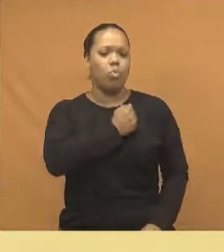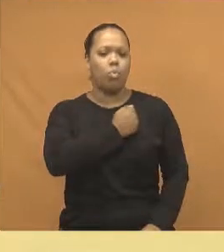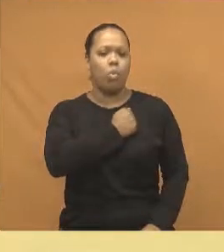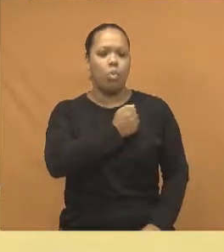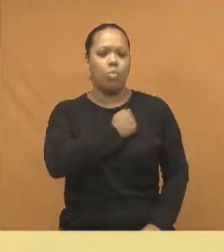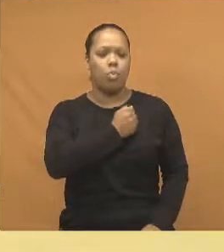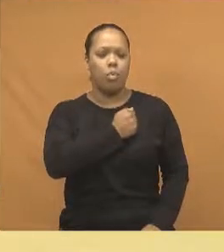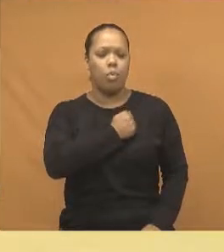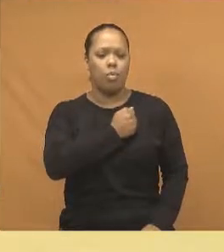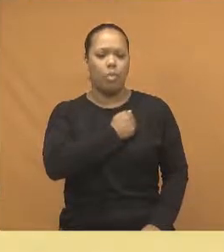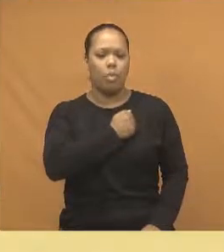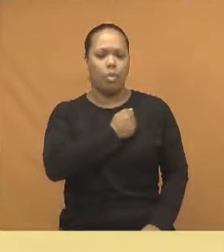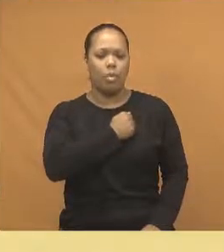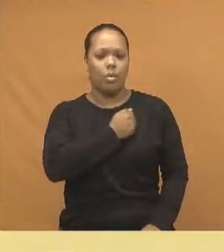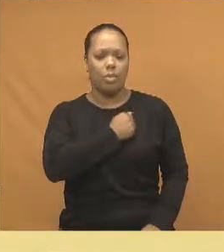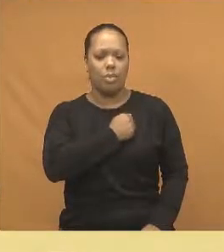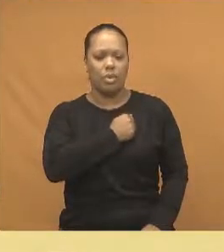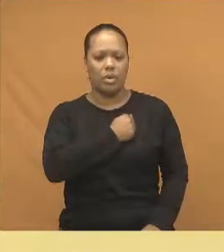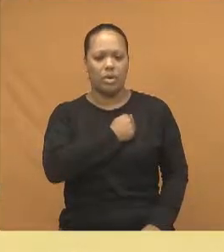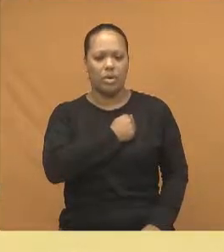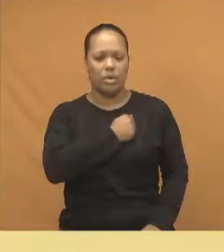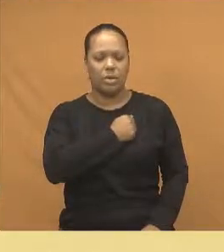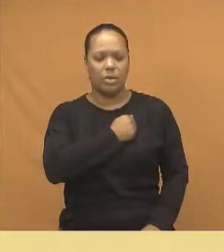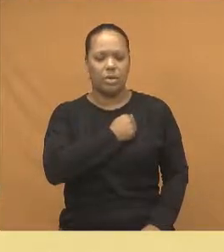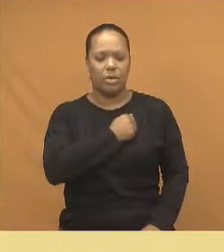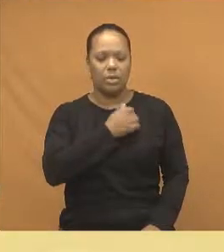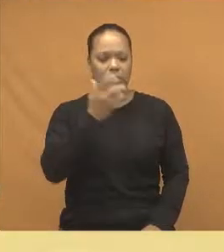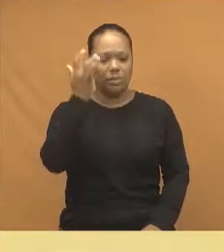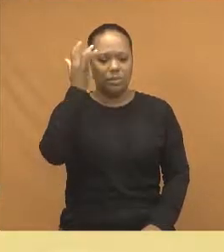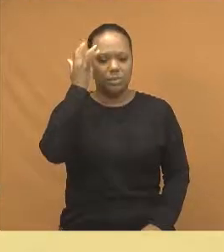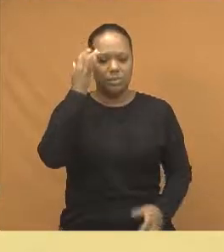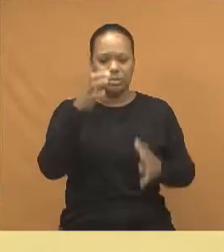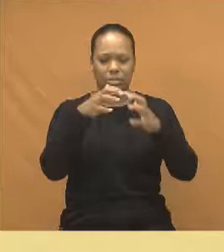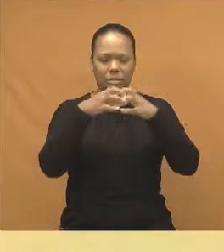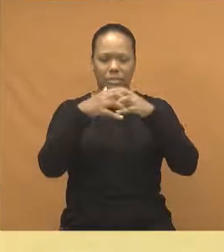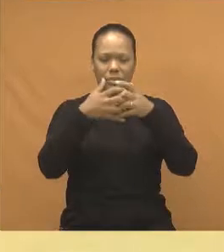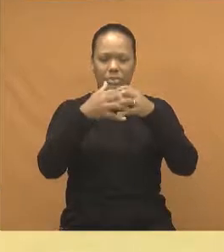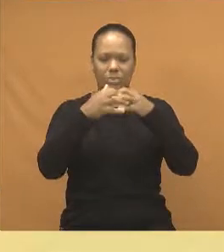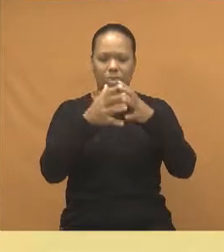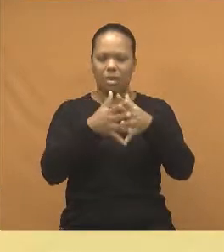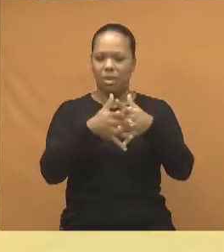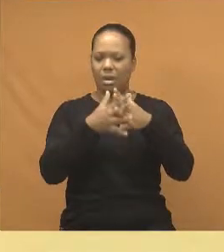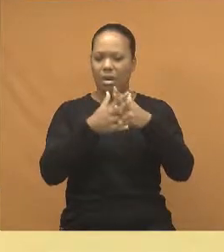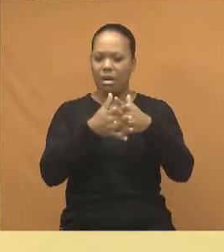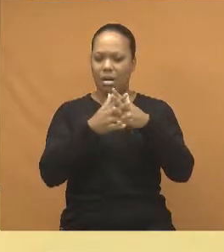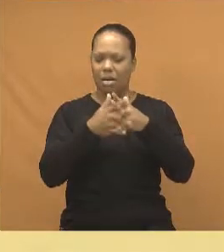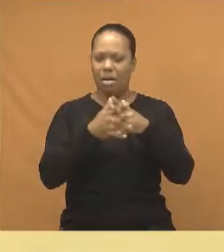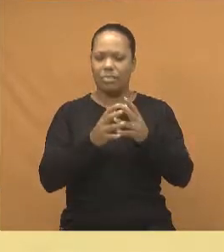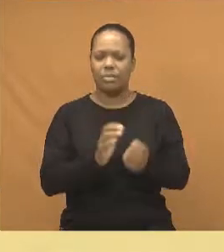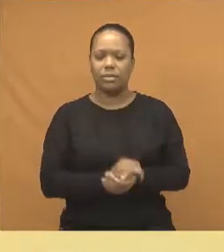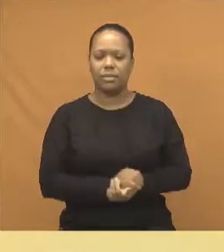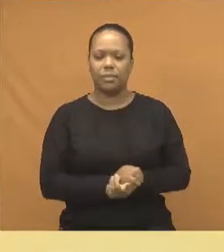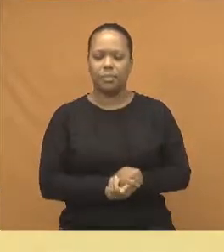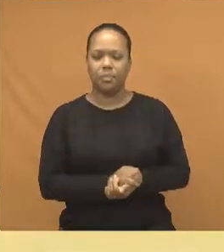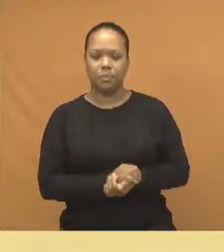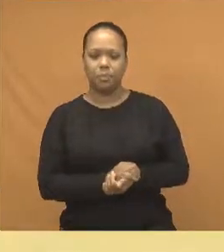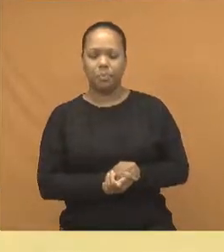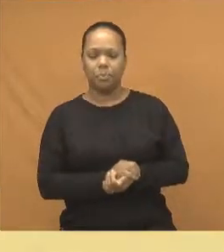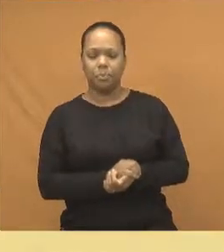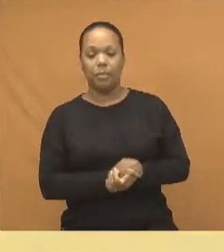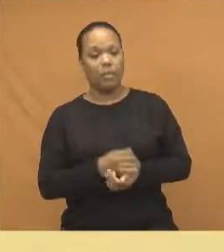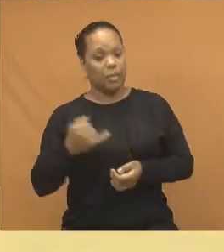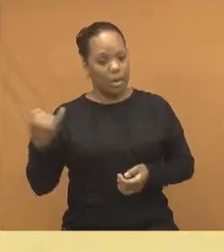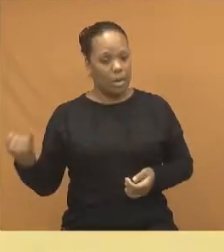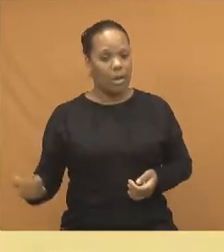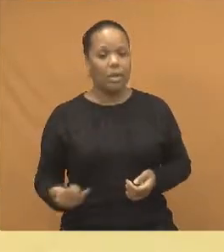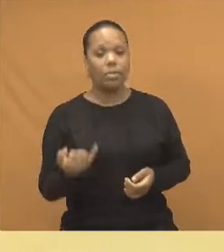taquicardia e alteração do nível de consciência por hipoglicemia. Por isso é essencial